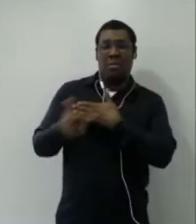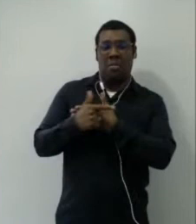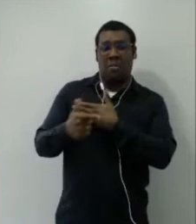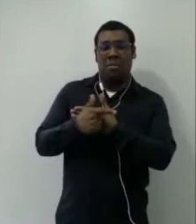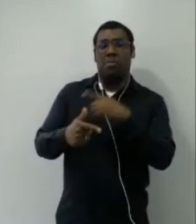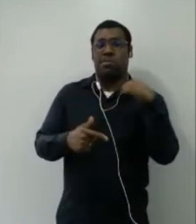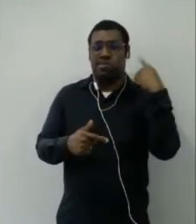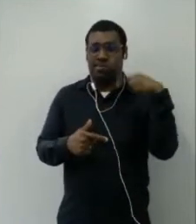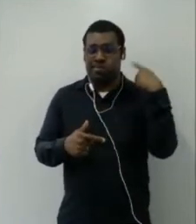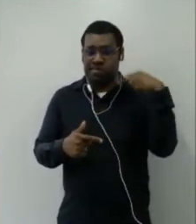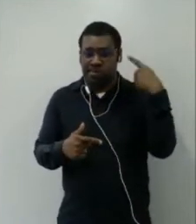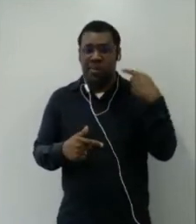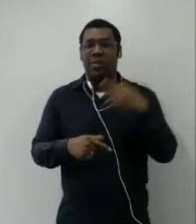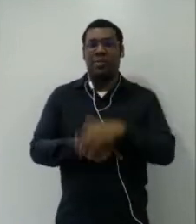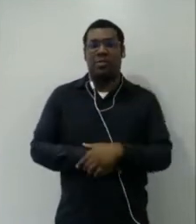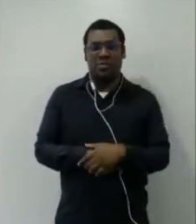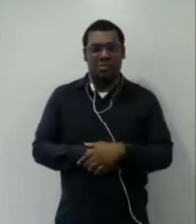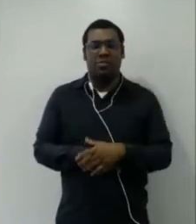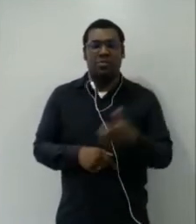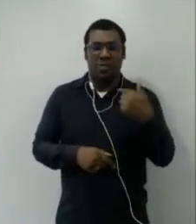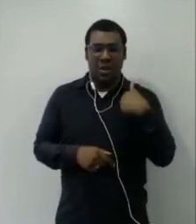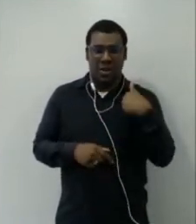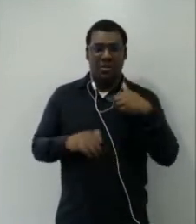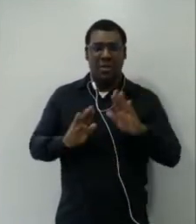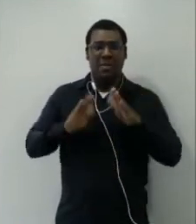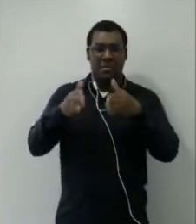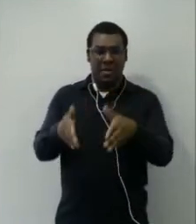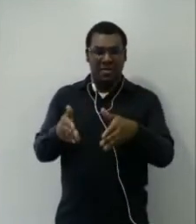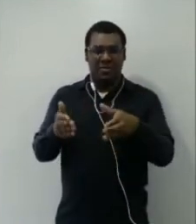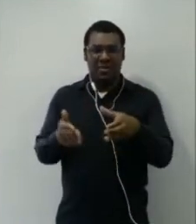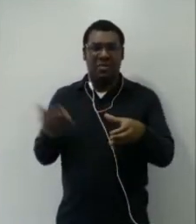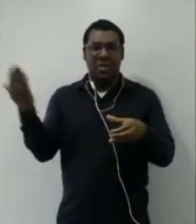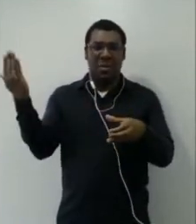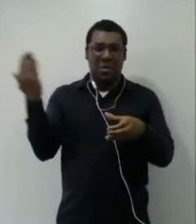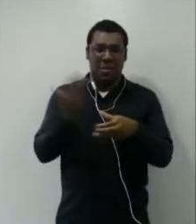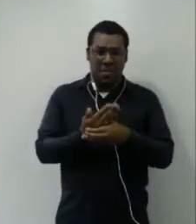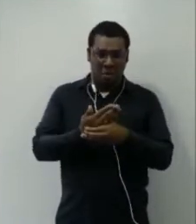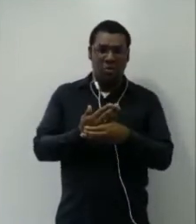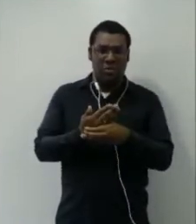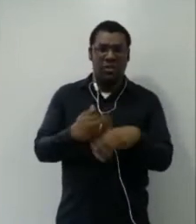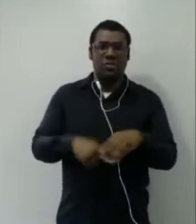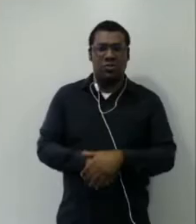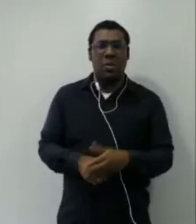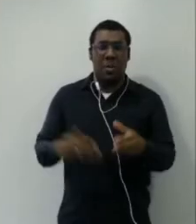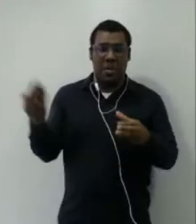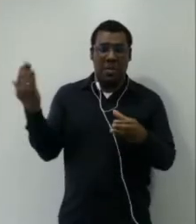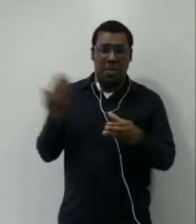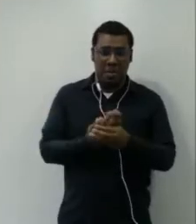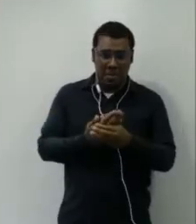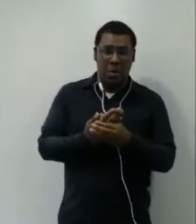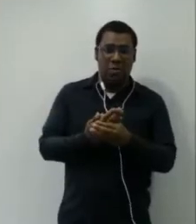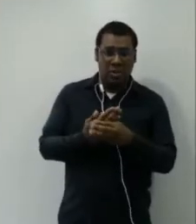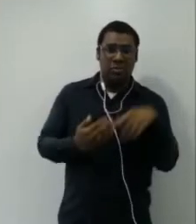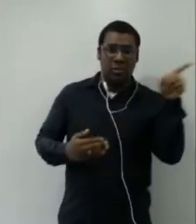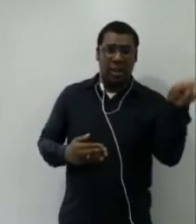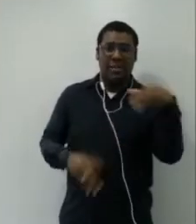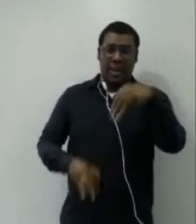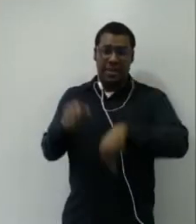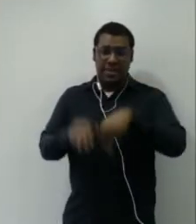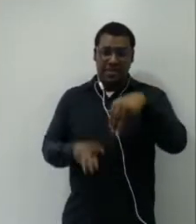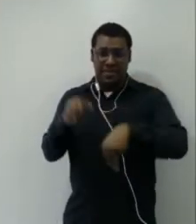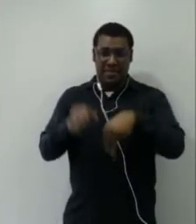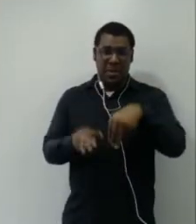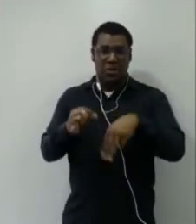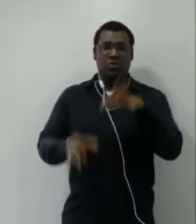atuado em processos onde funcionou o ministro Paulo de Tarso Sanseverino. Muito obrigado, senhor